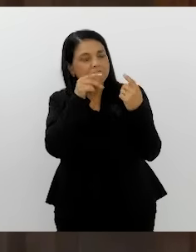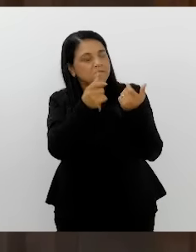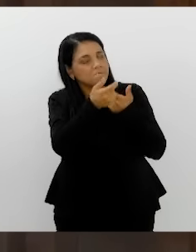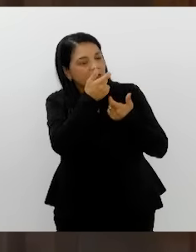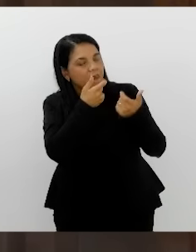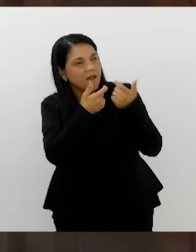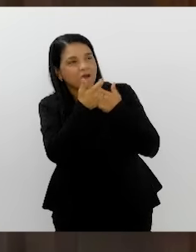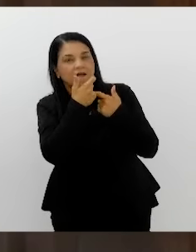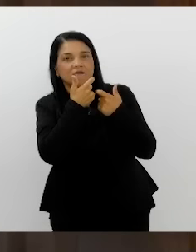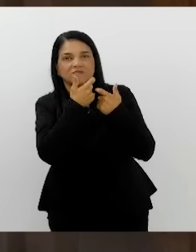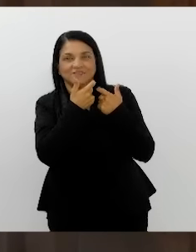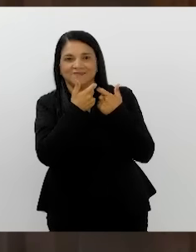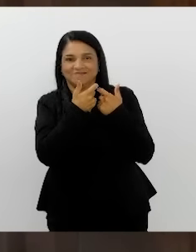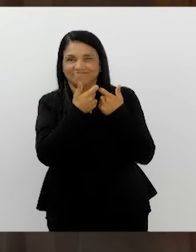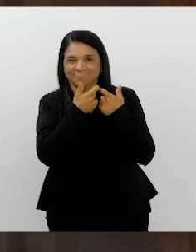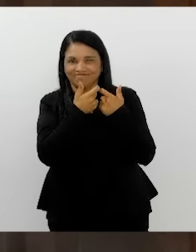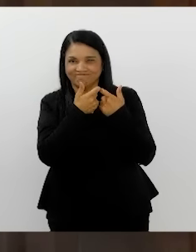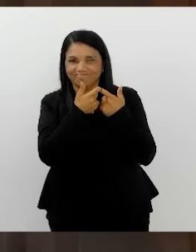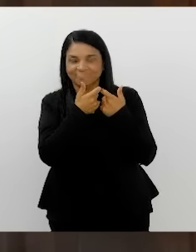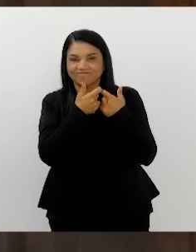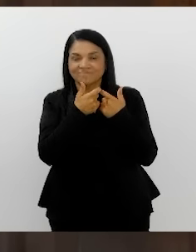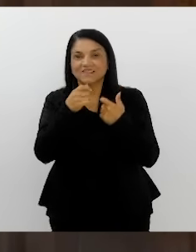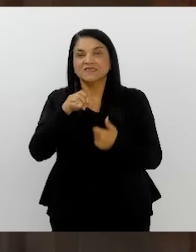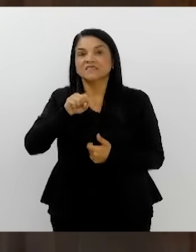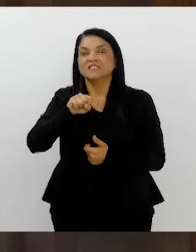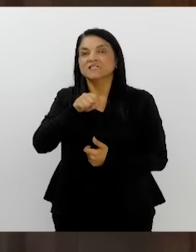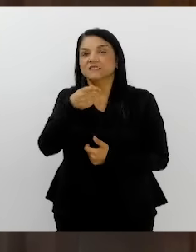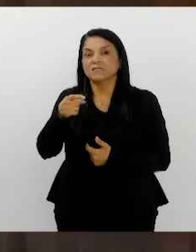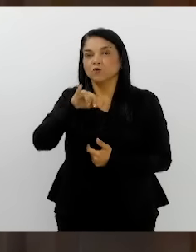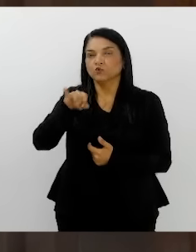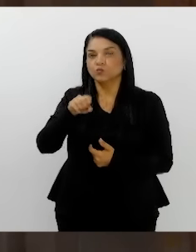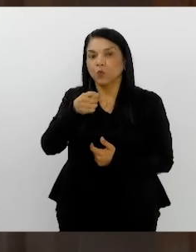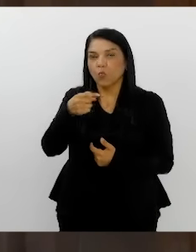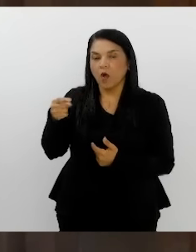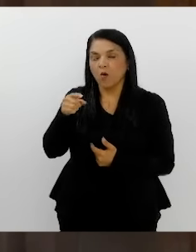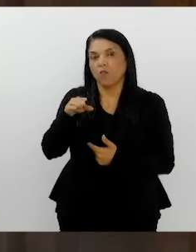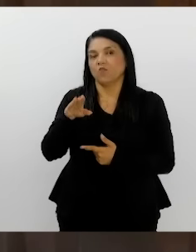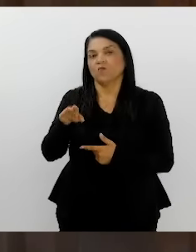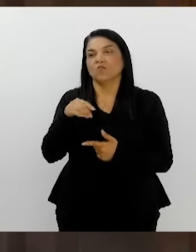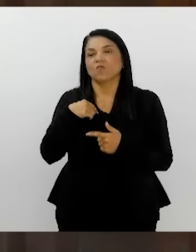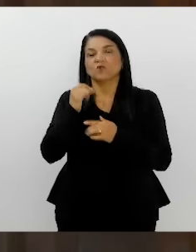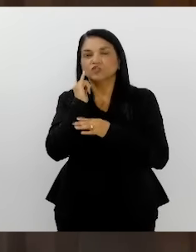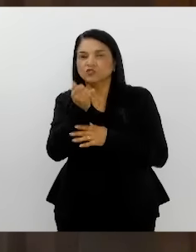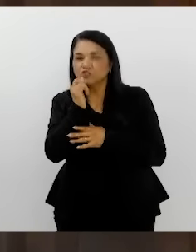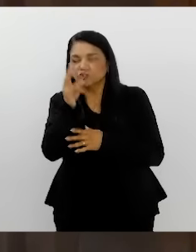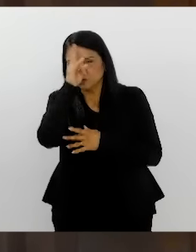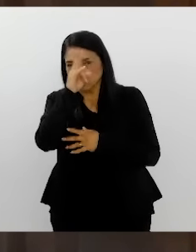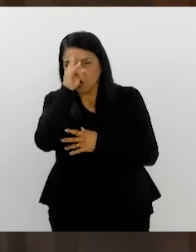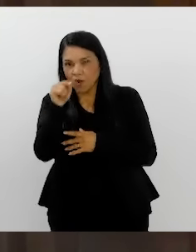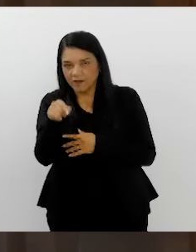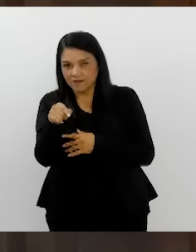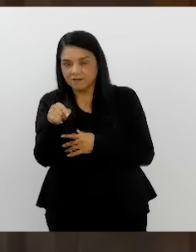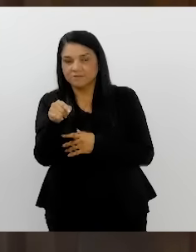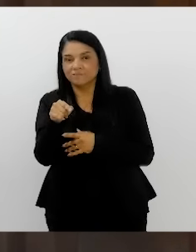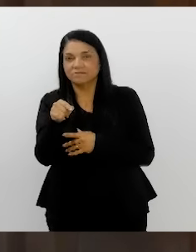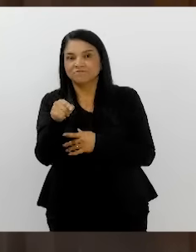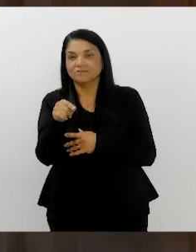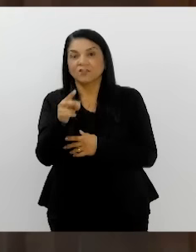sabedoria. Se São João Maria Vianney, Santo Curadares, conta-se da história dele, que certa vez foram